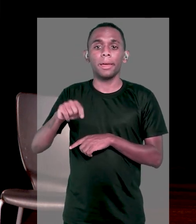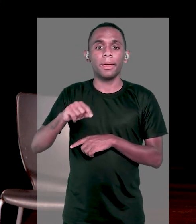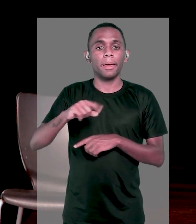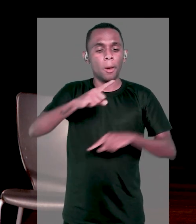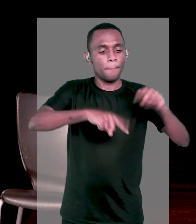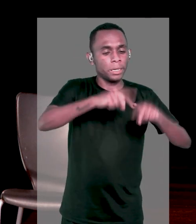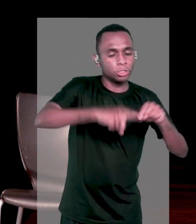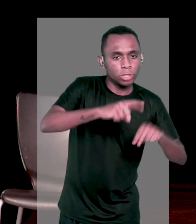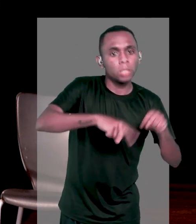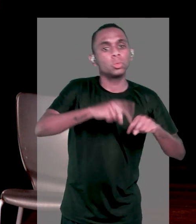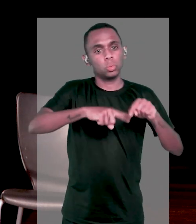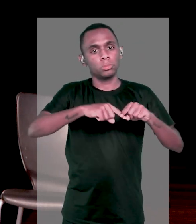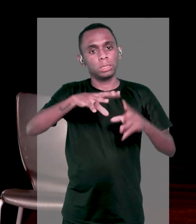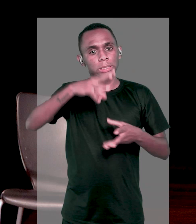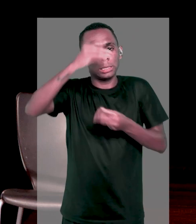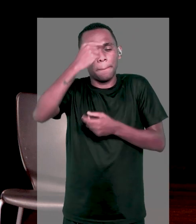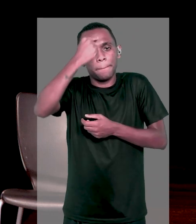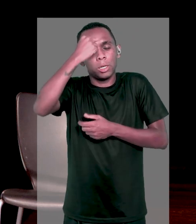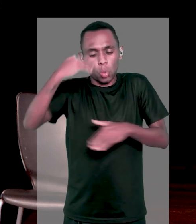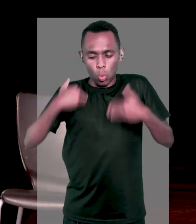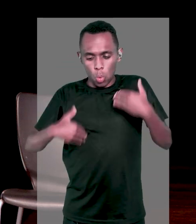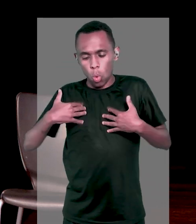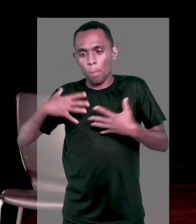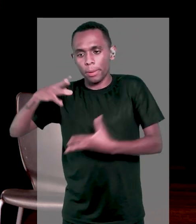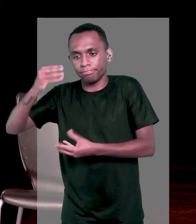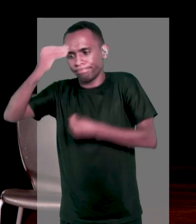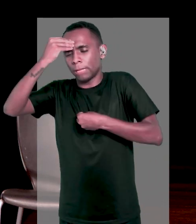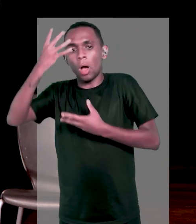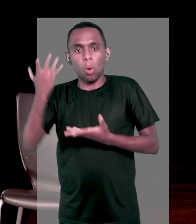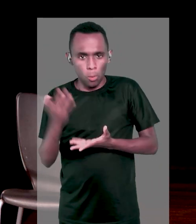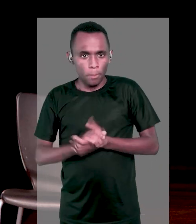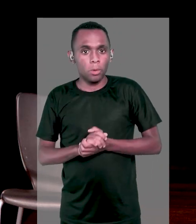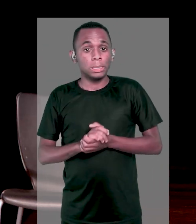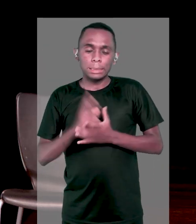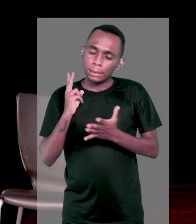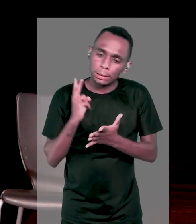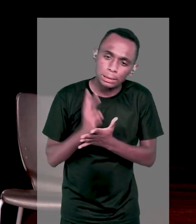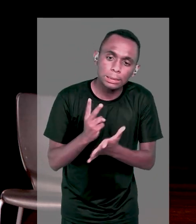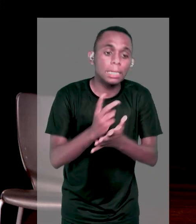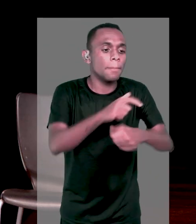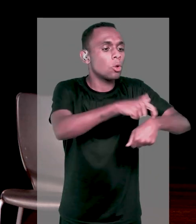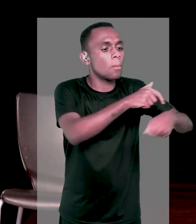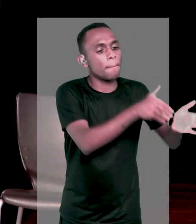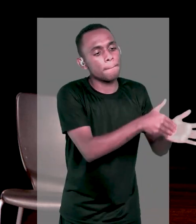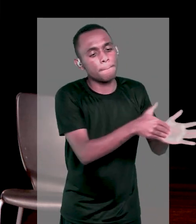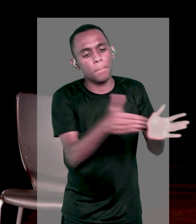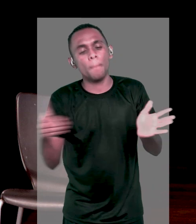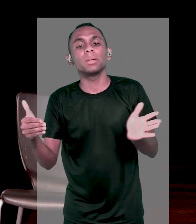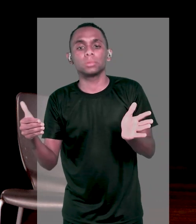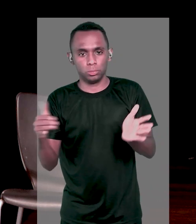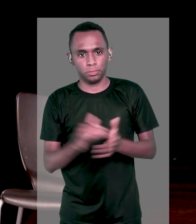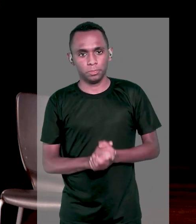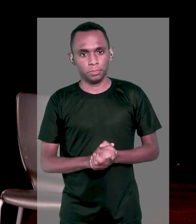a arte não é nos diz Valéry é matéria e espírito corpo e